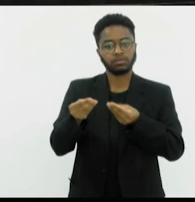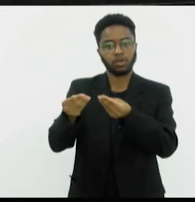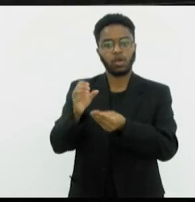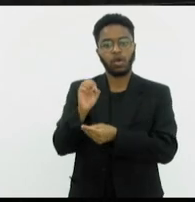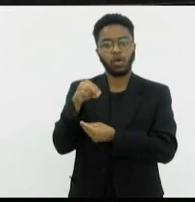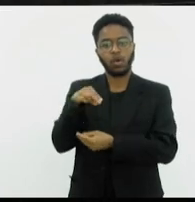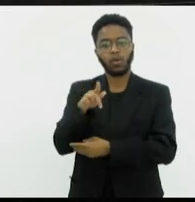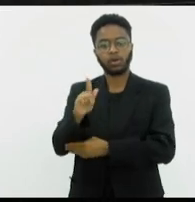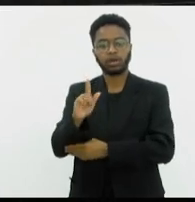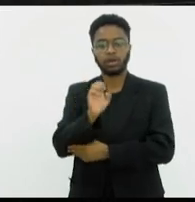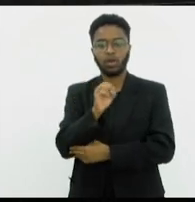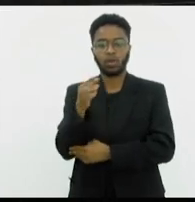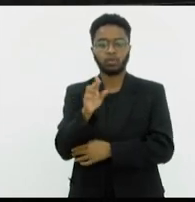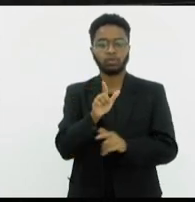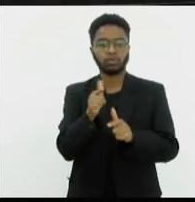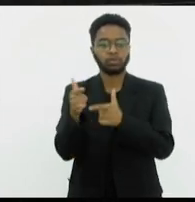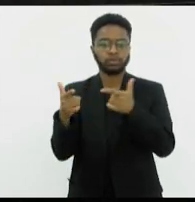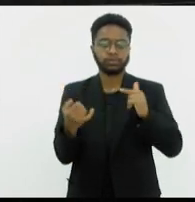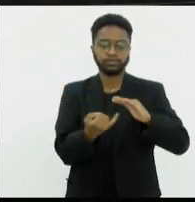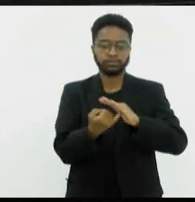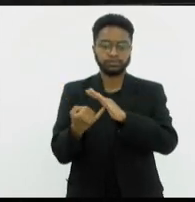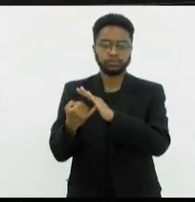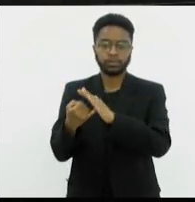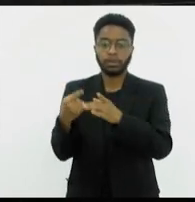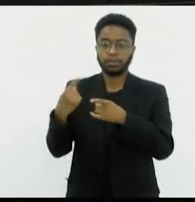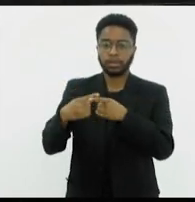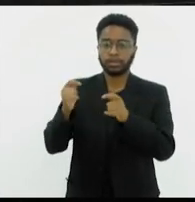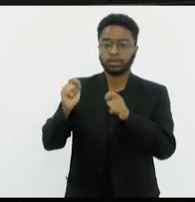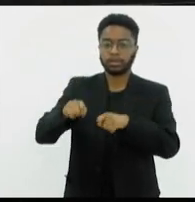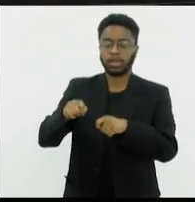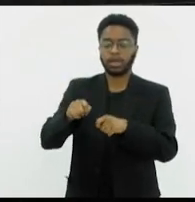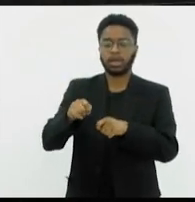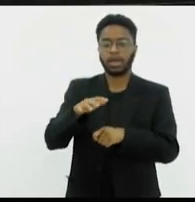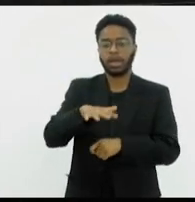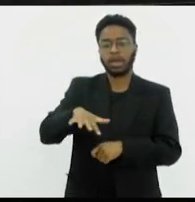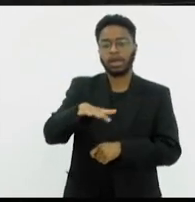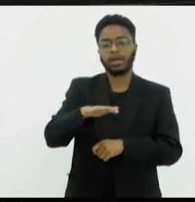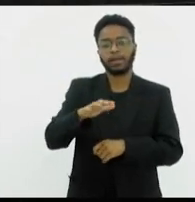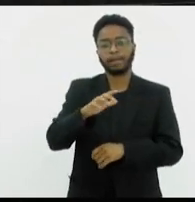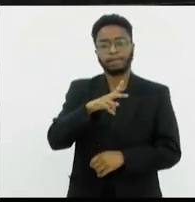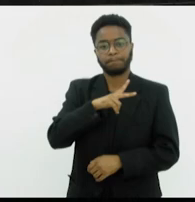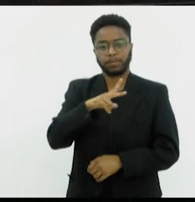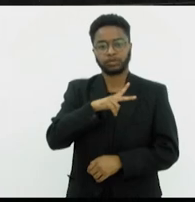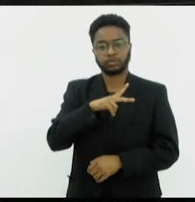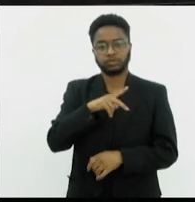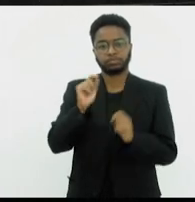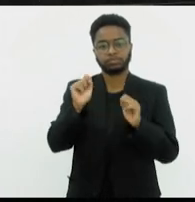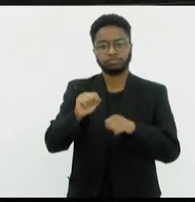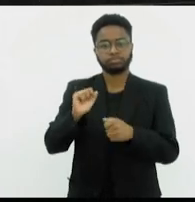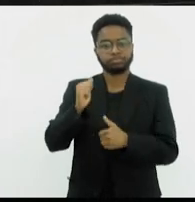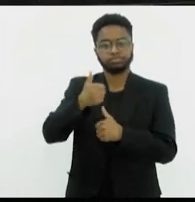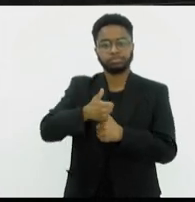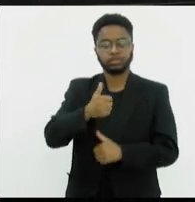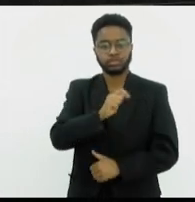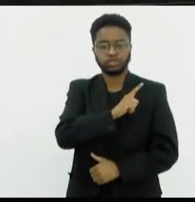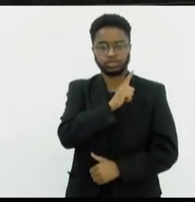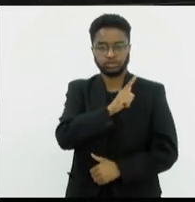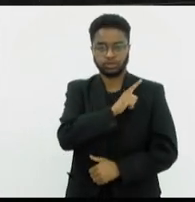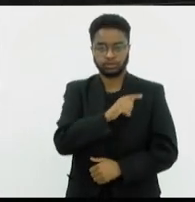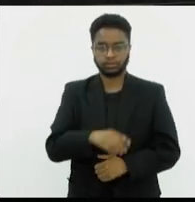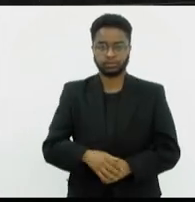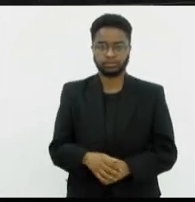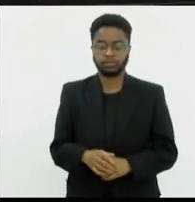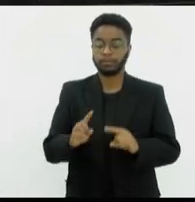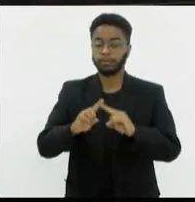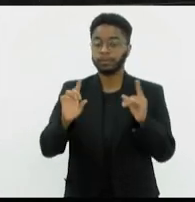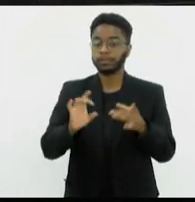as instituições, para que as redes particulares possam fazer essa gestão,